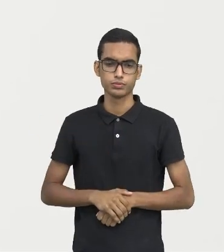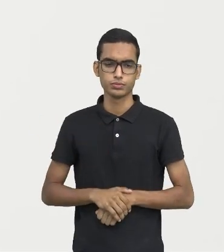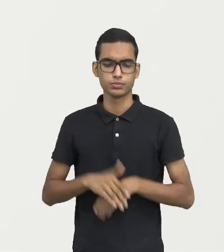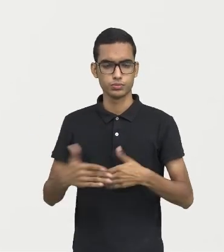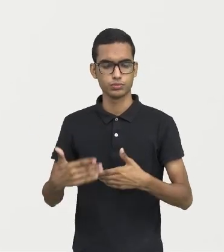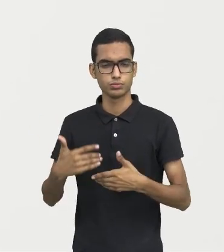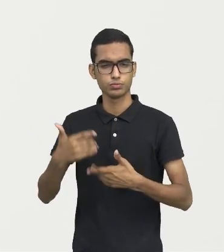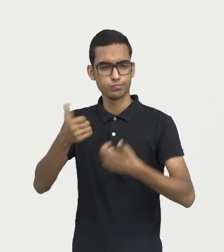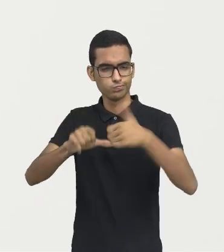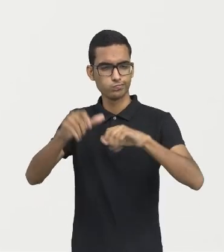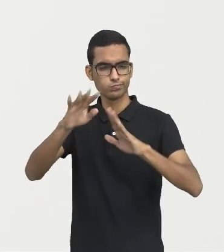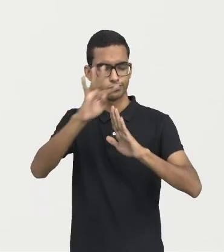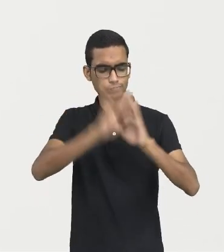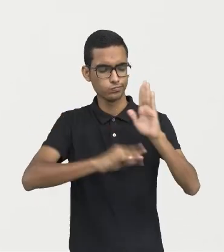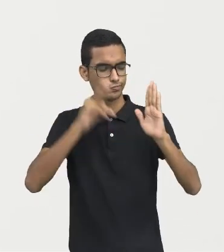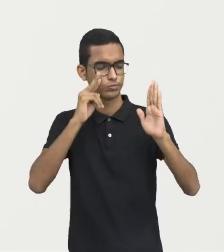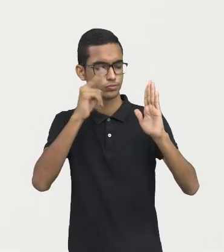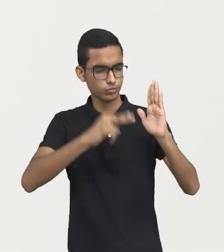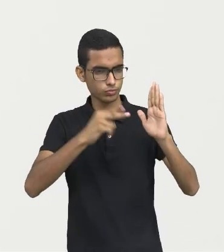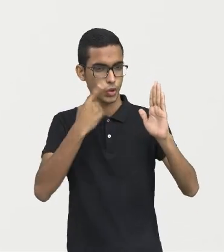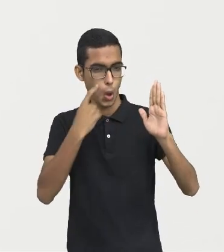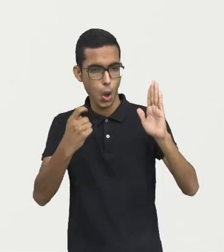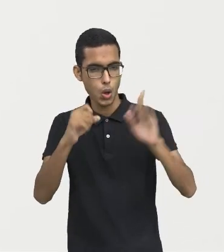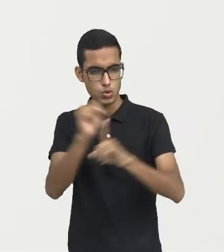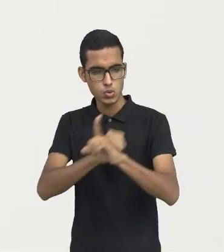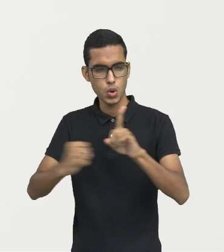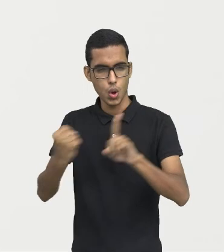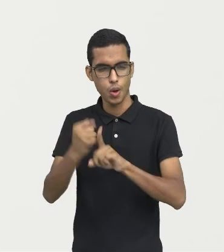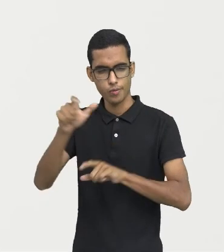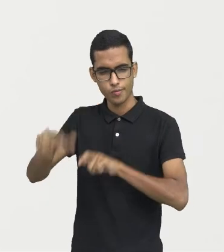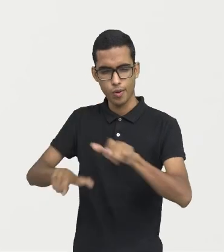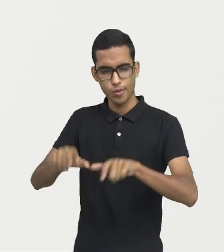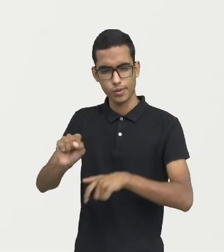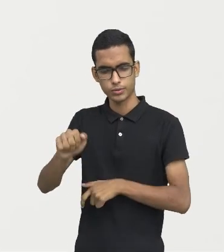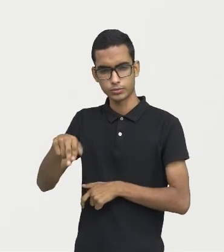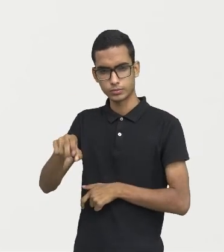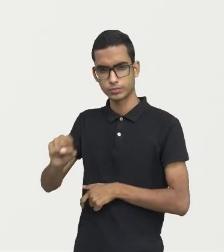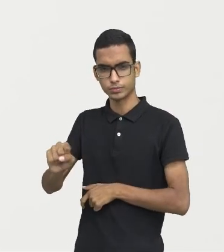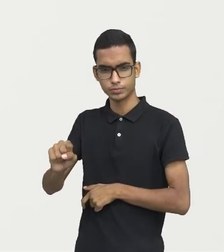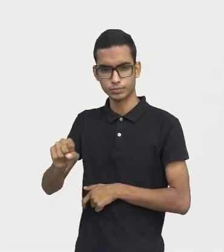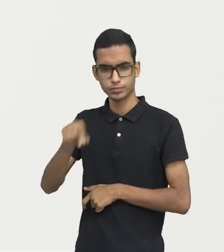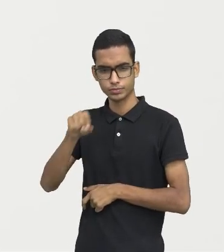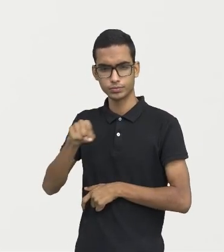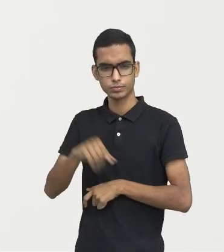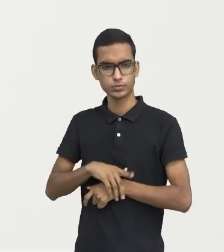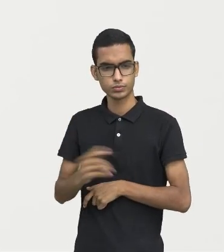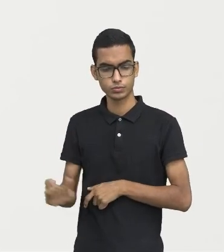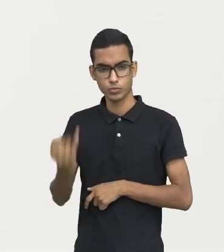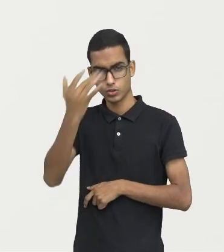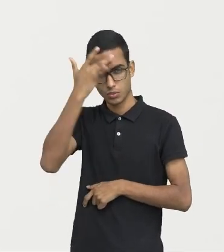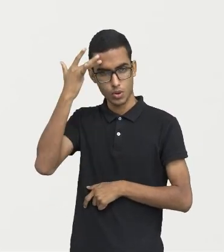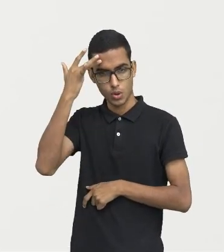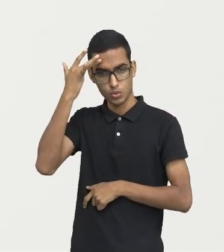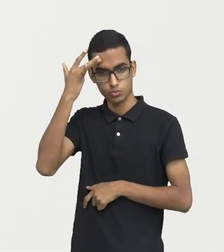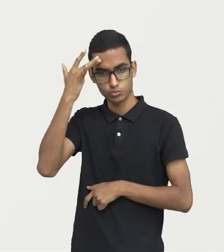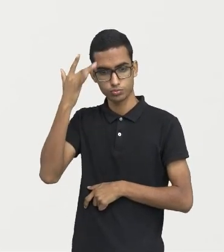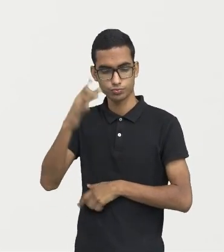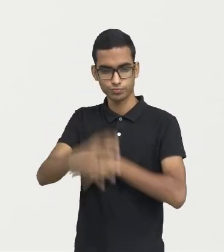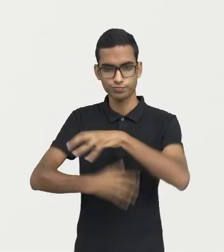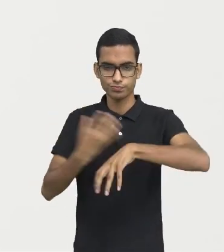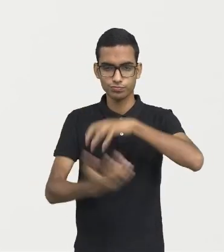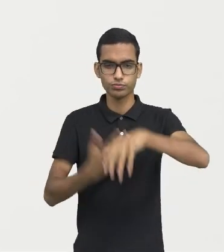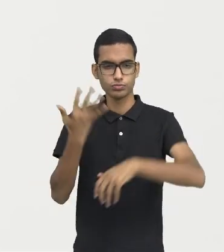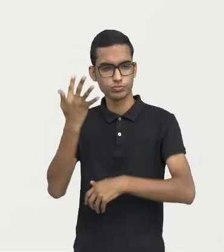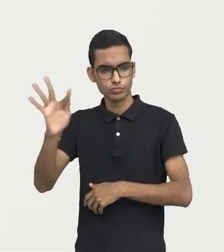os interesses sociais dos sans-culottes, importantes personagens da Revolução Francesa, se confundiam com